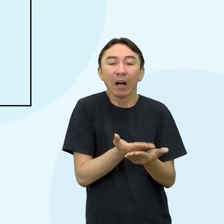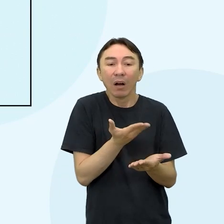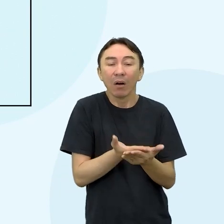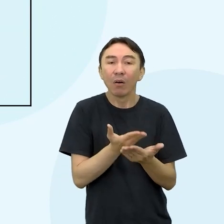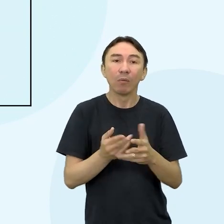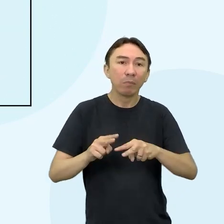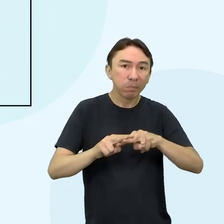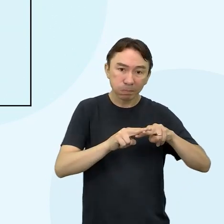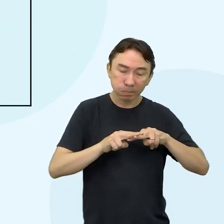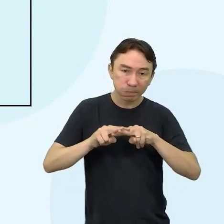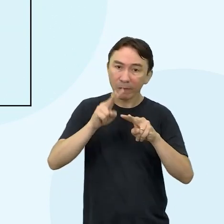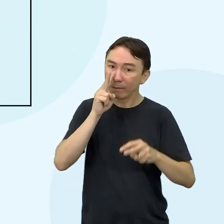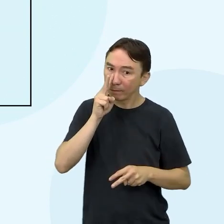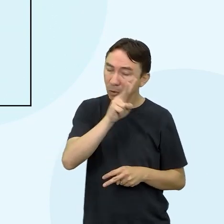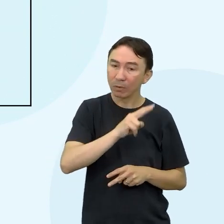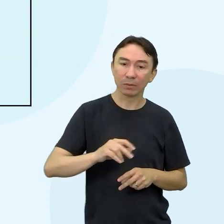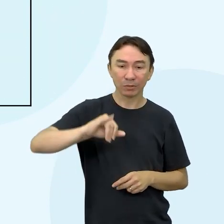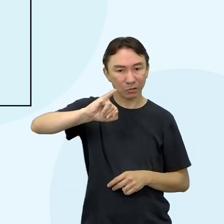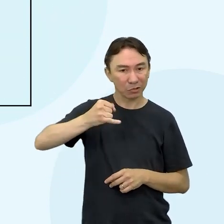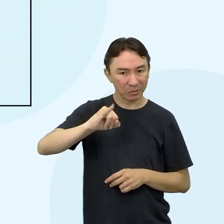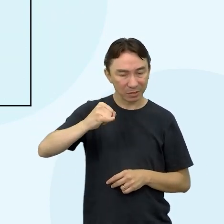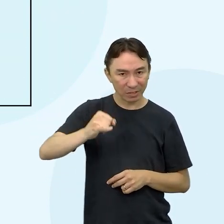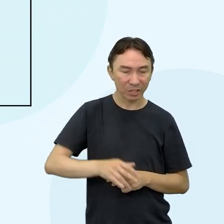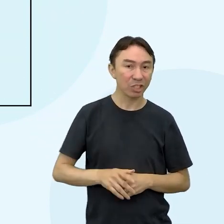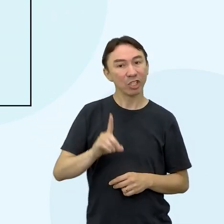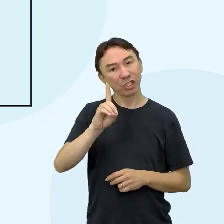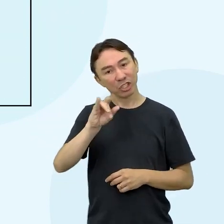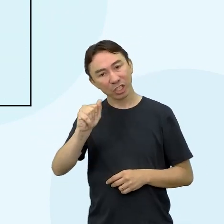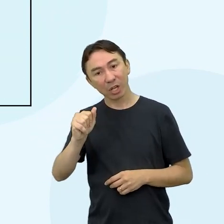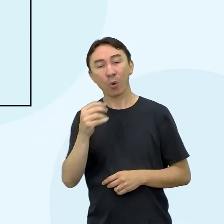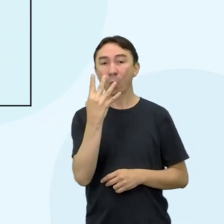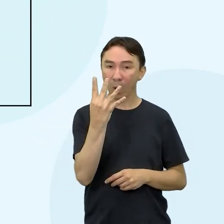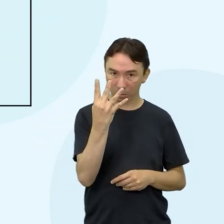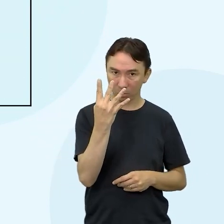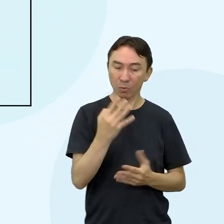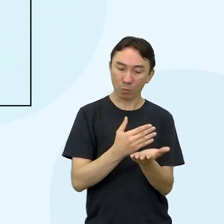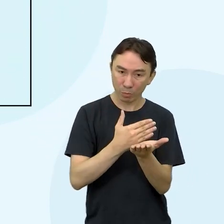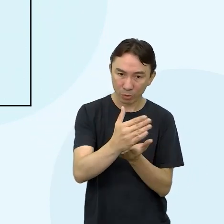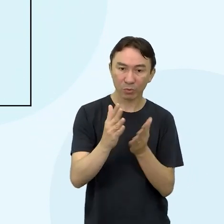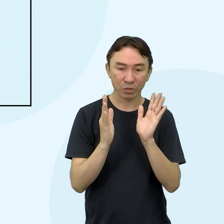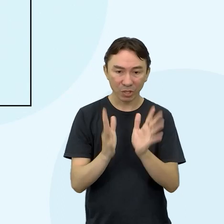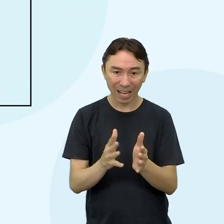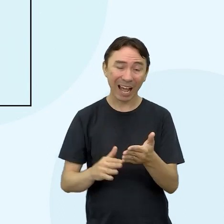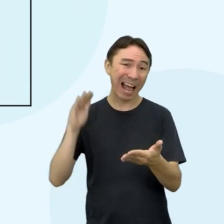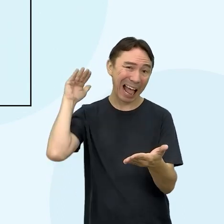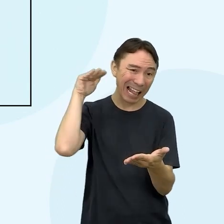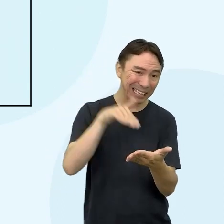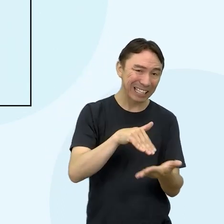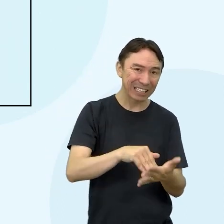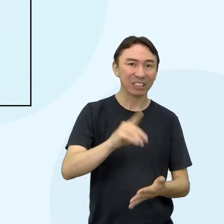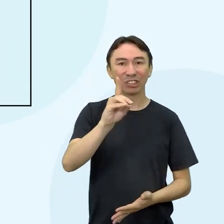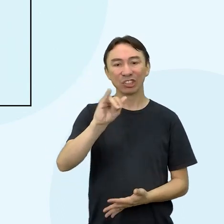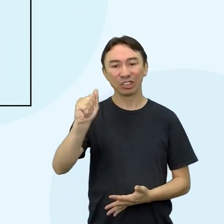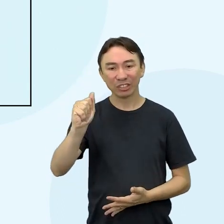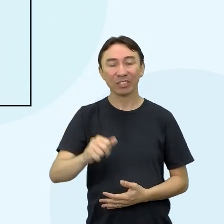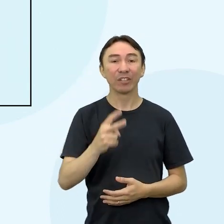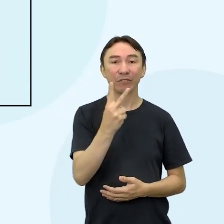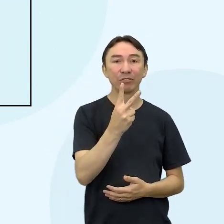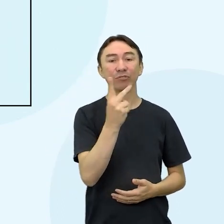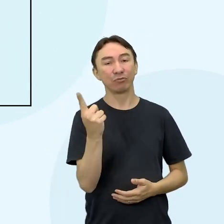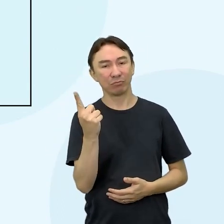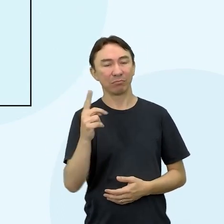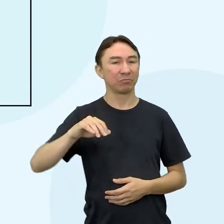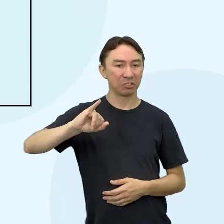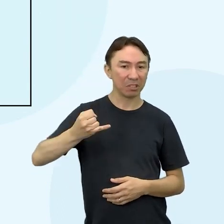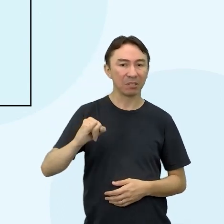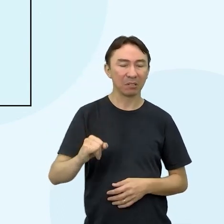janeiro, eles vão desde o dia 4 de janeiro, né, então começou aí essa semana, até o dia 21 de janeiro. Então, seriam aí